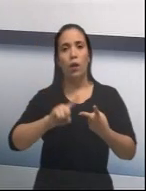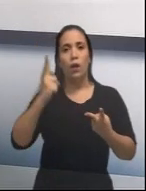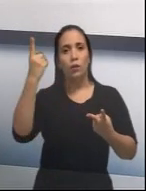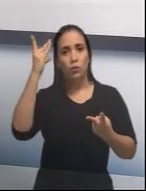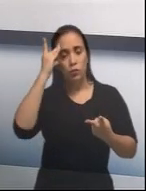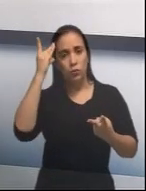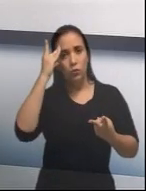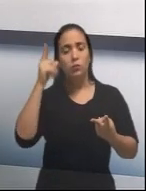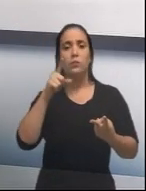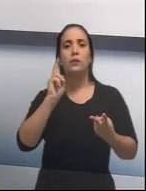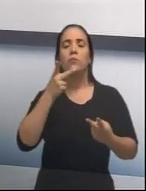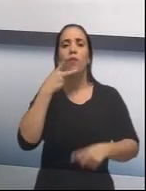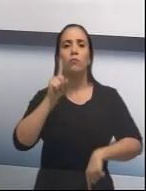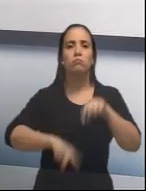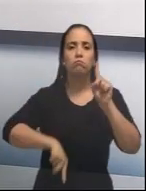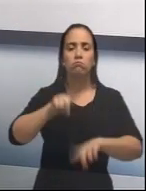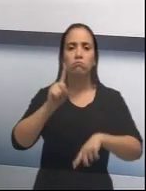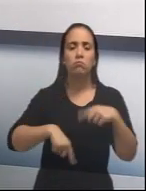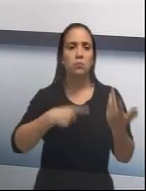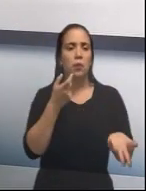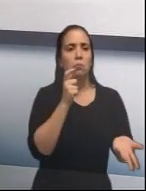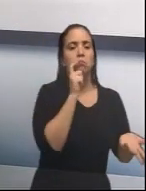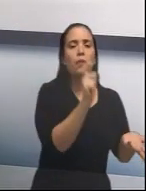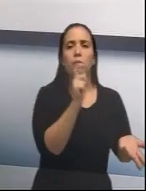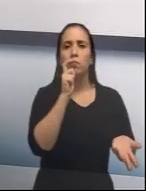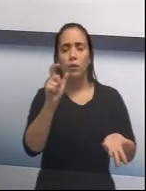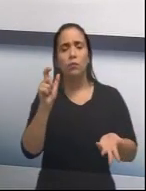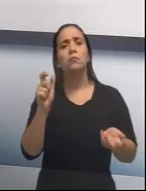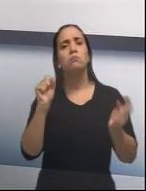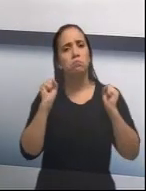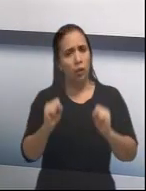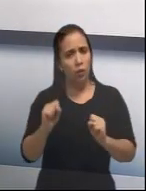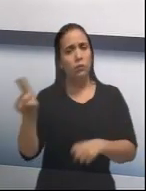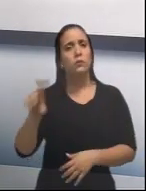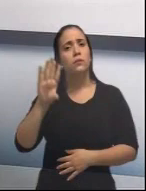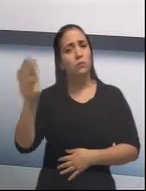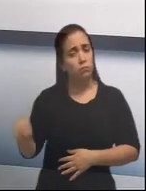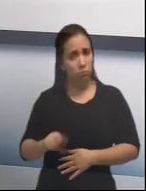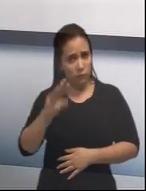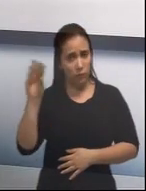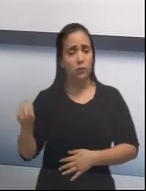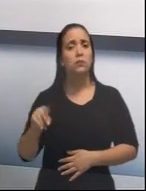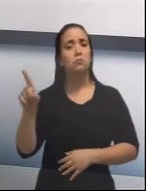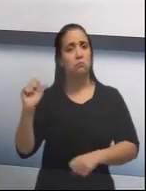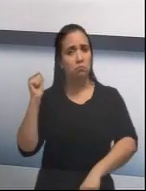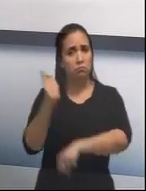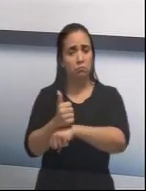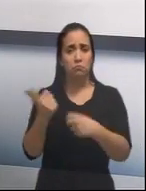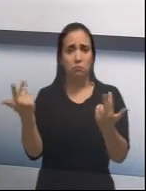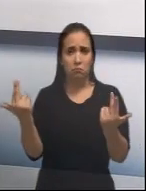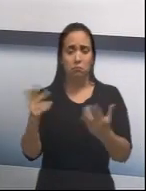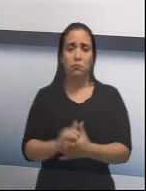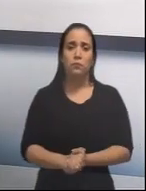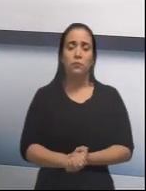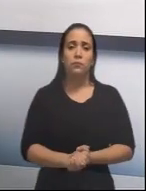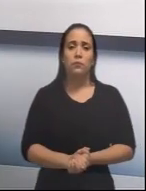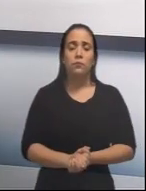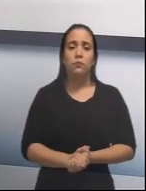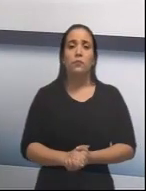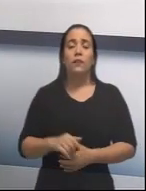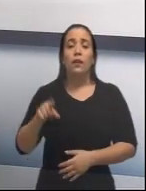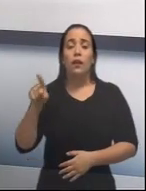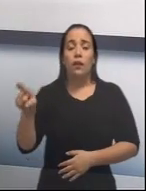grossuras, seus palavrões, seu autoritarismo, para Ciro virar um Gentleman tolerante. Eu não gosto do seu